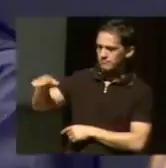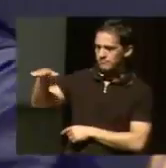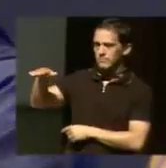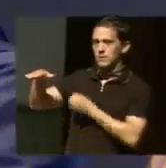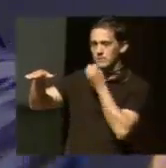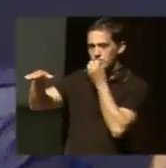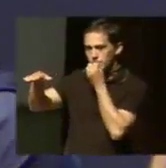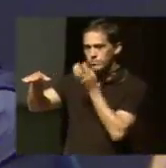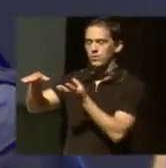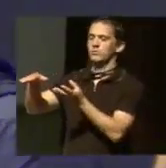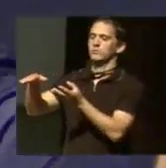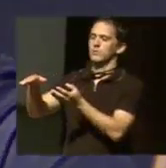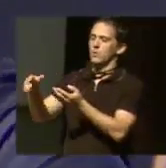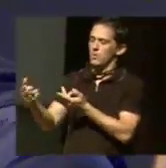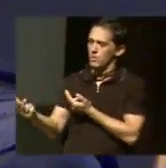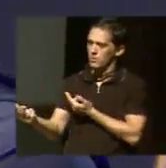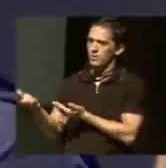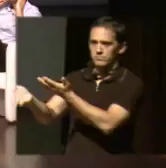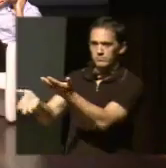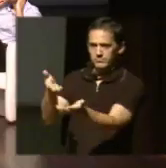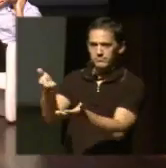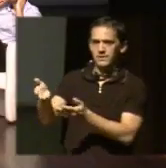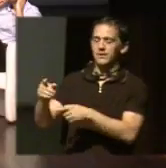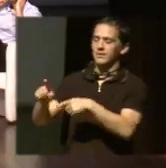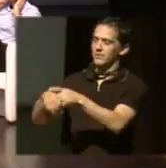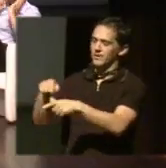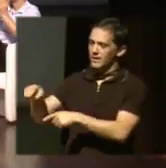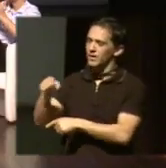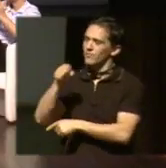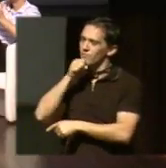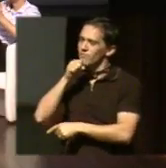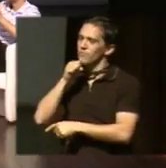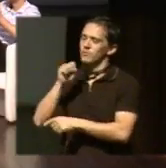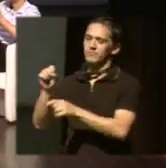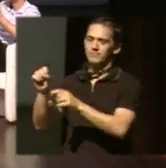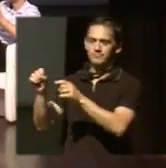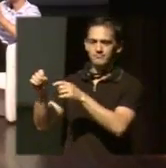dia outros avós maravilhosos. Então é isso.